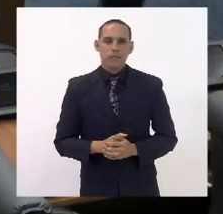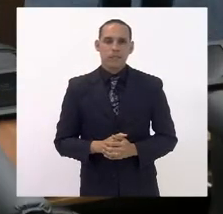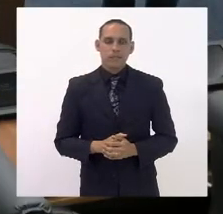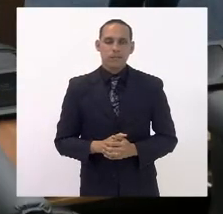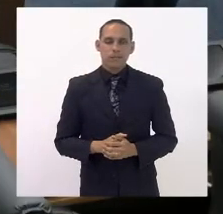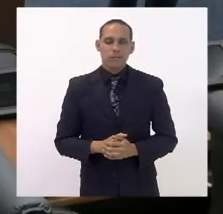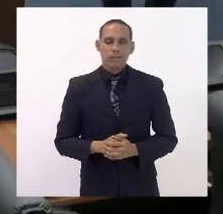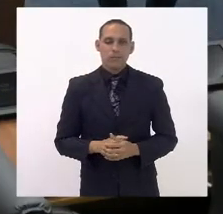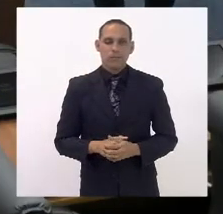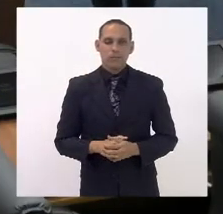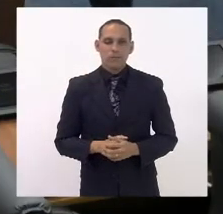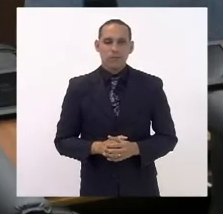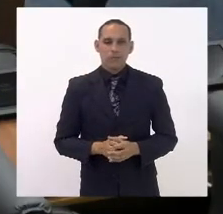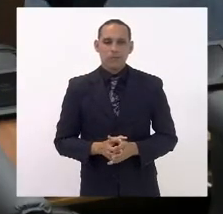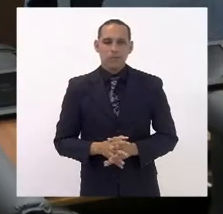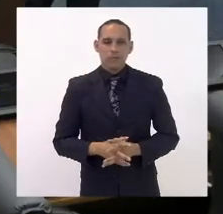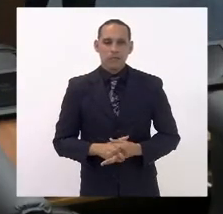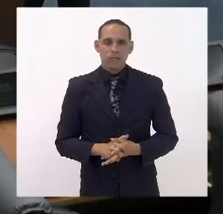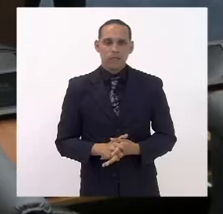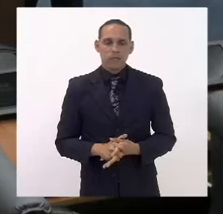Tá bom.